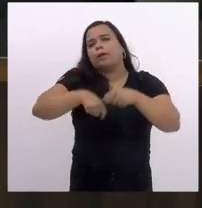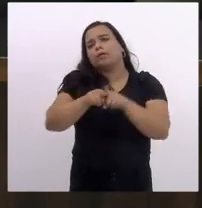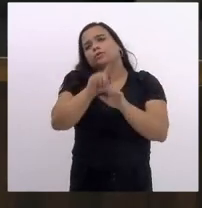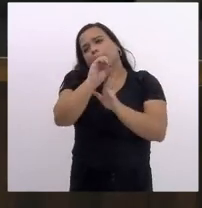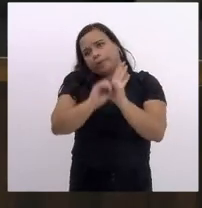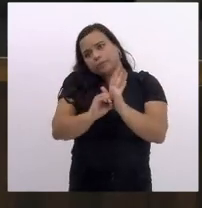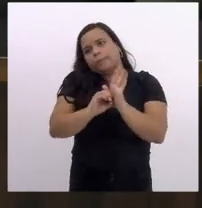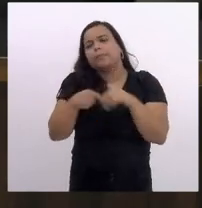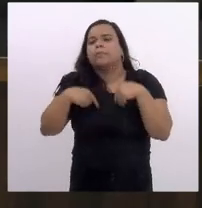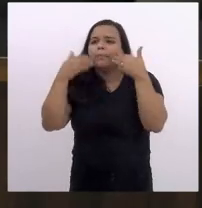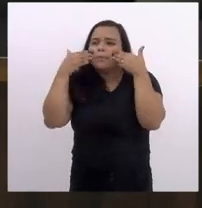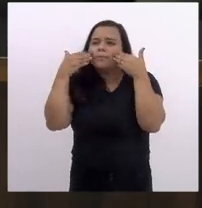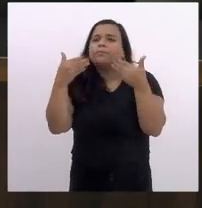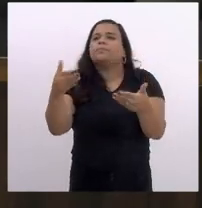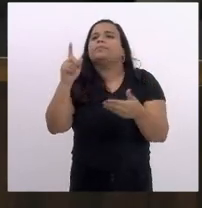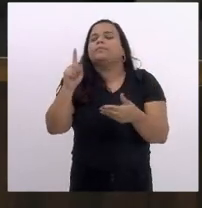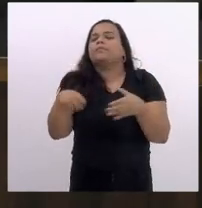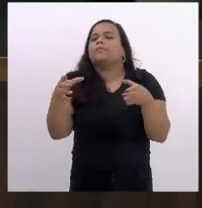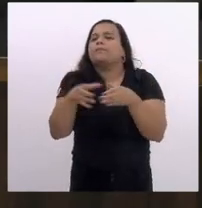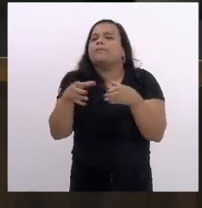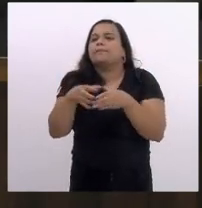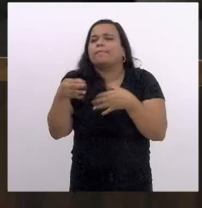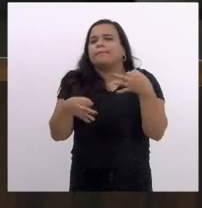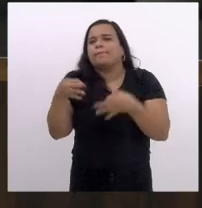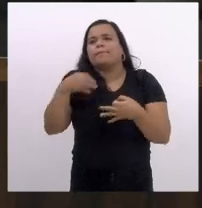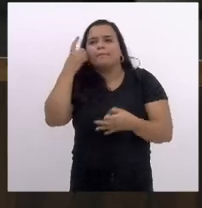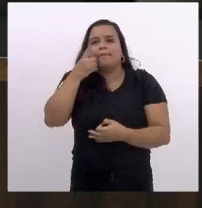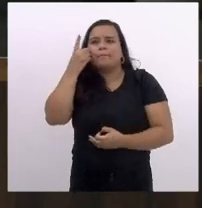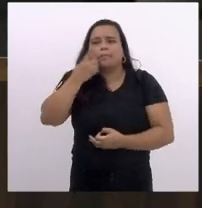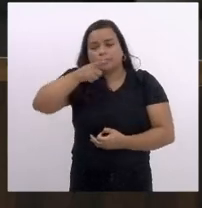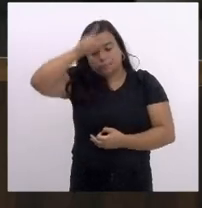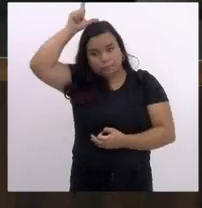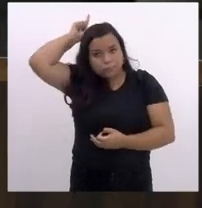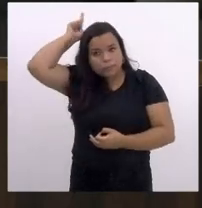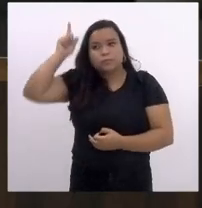emitir parecer pela Comissão de Constituição e Justiça, deputado Luiz Paulo.